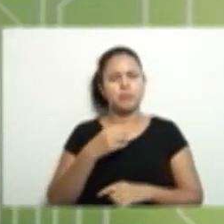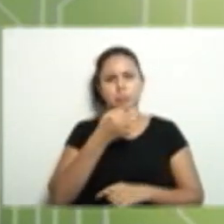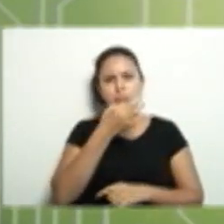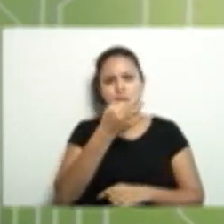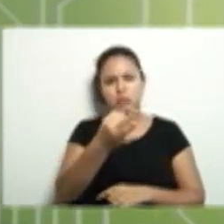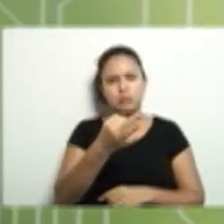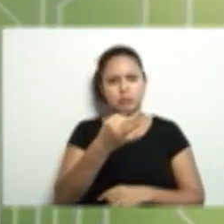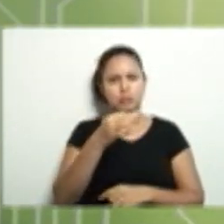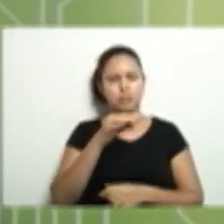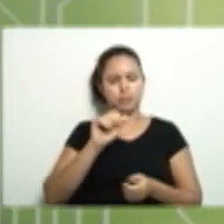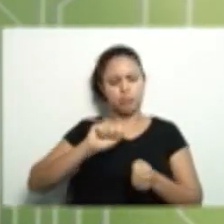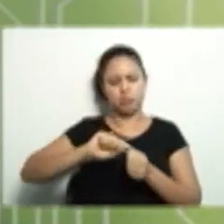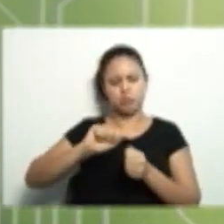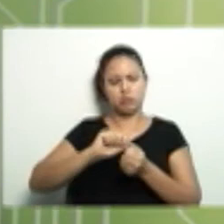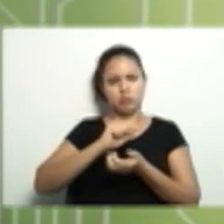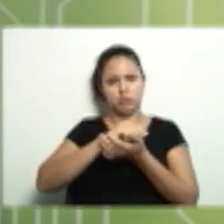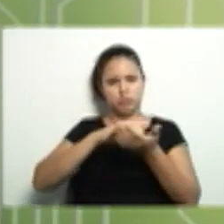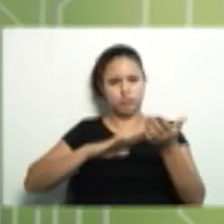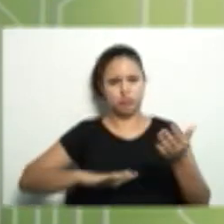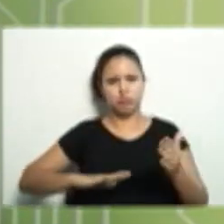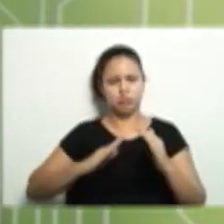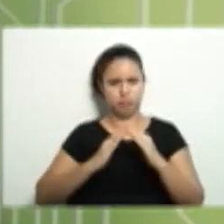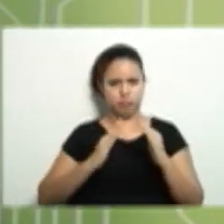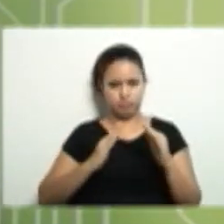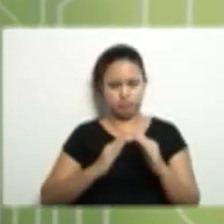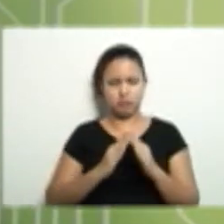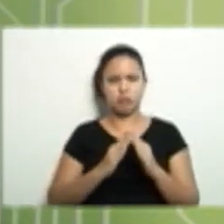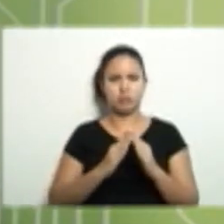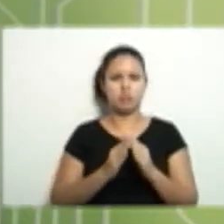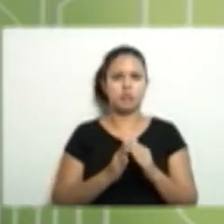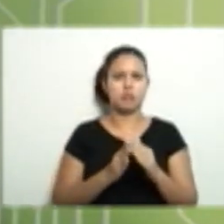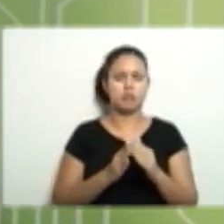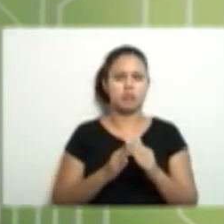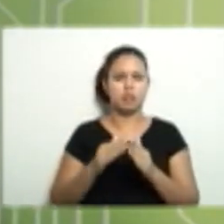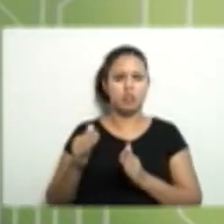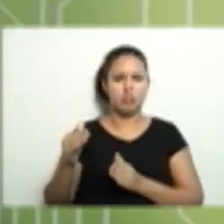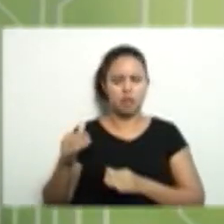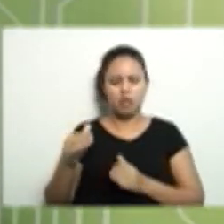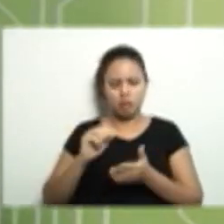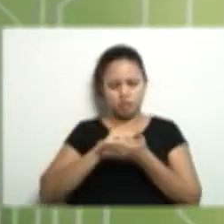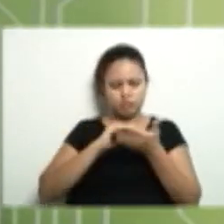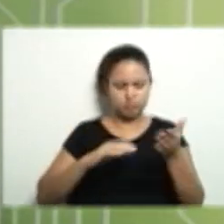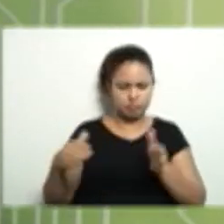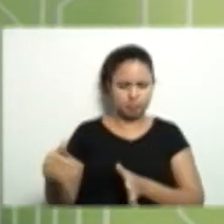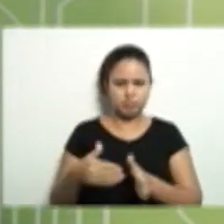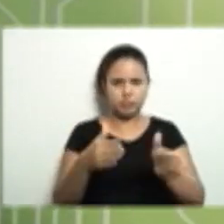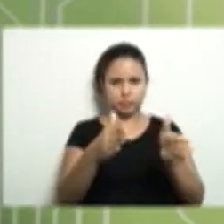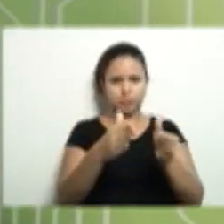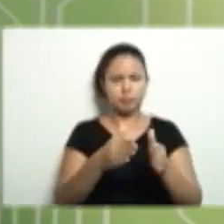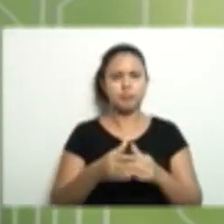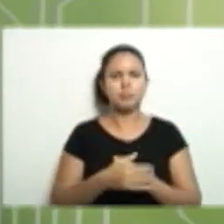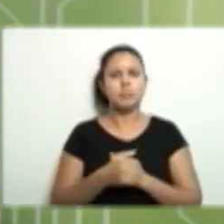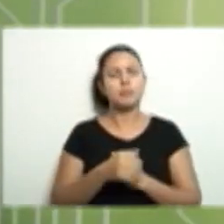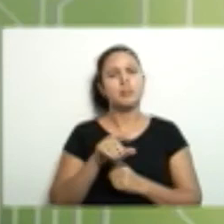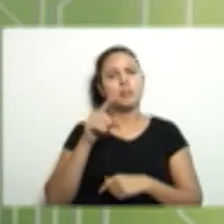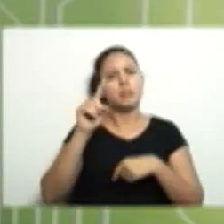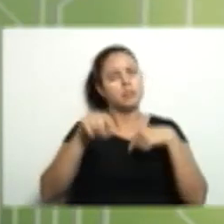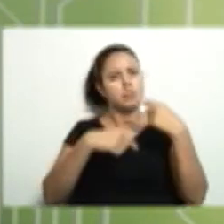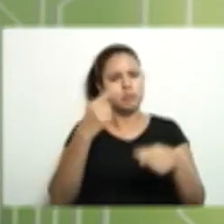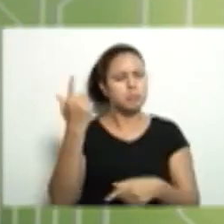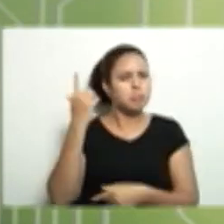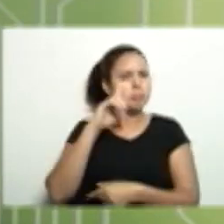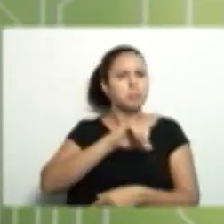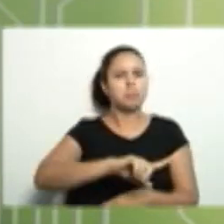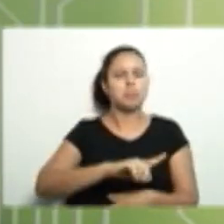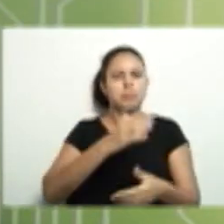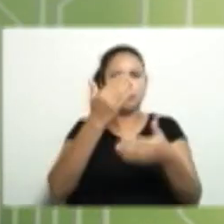a atividade de casa, faça a atividade que nós chamamos de atividade de percurso. Após isso, você vai estar mais preparado para